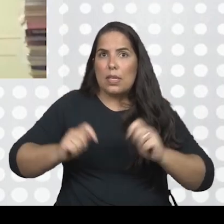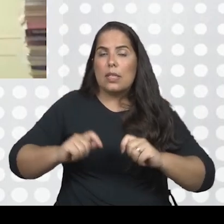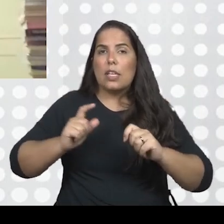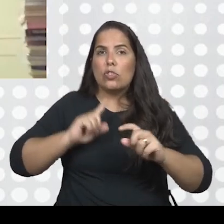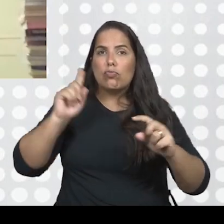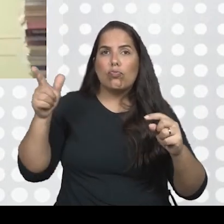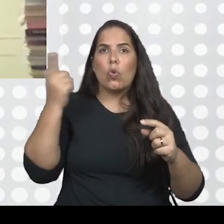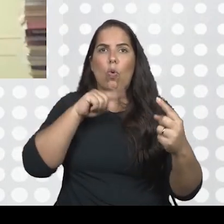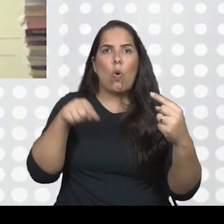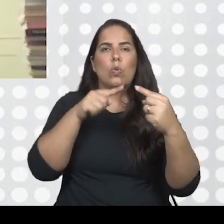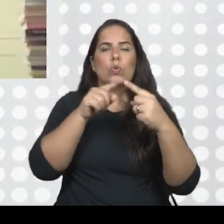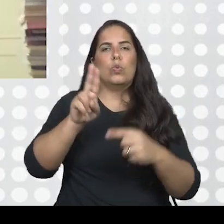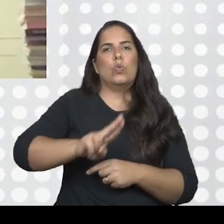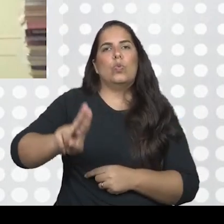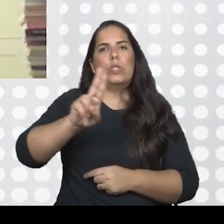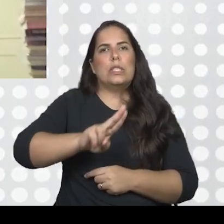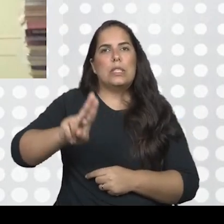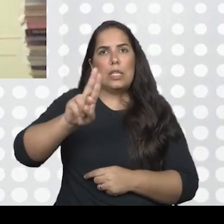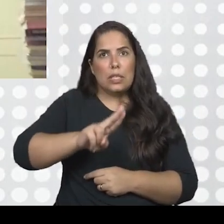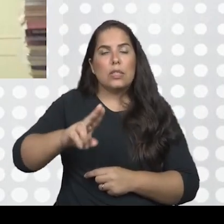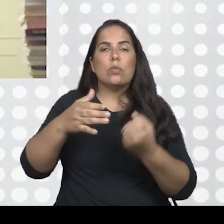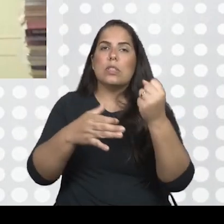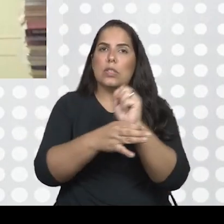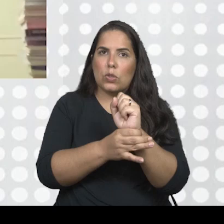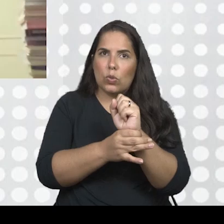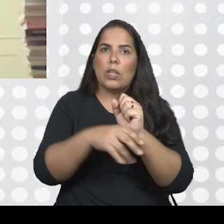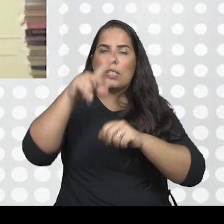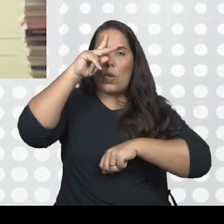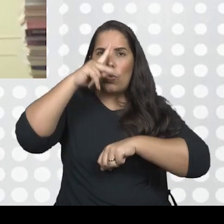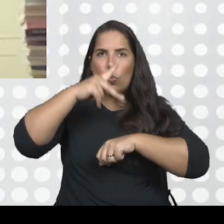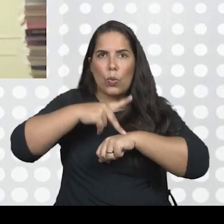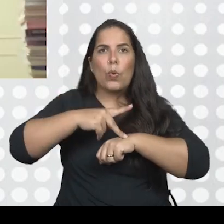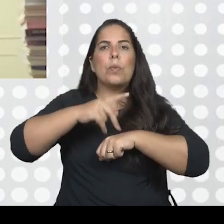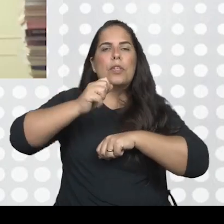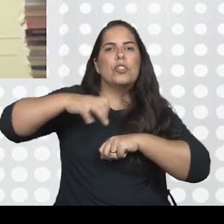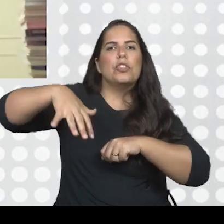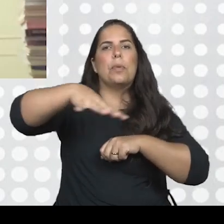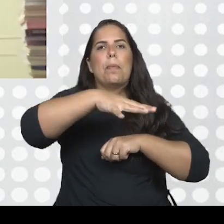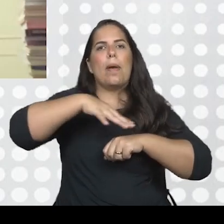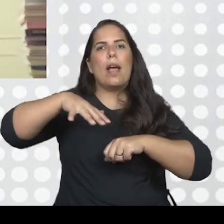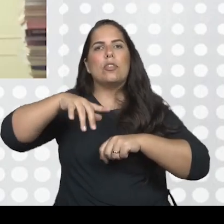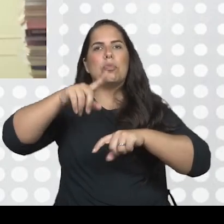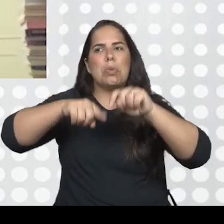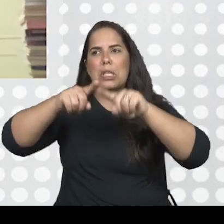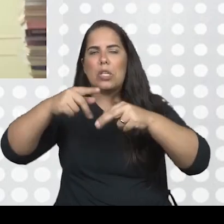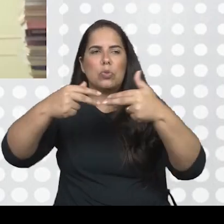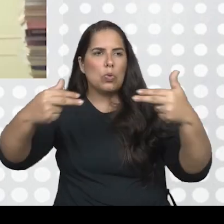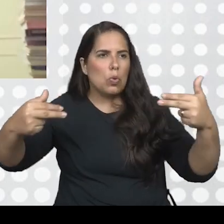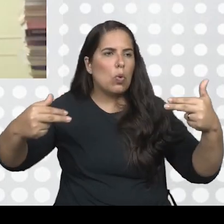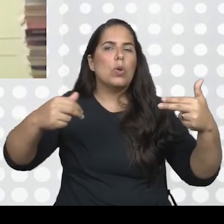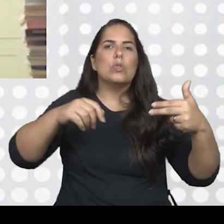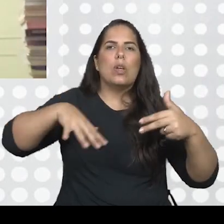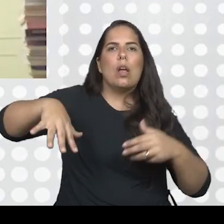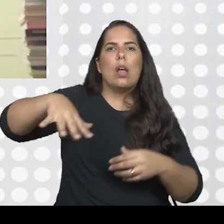condição de alcance para a utilização com segurança e autonomia de espaços, mobiliários,